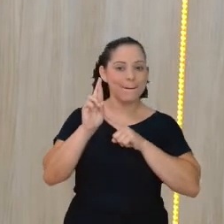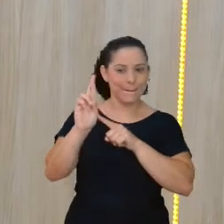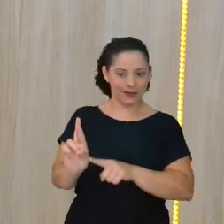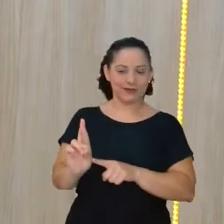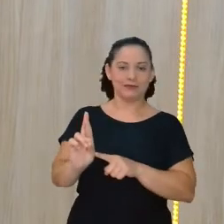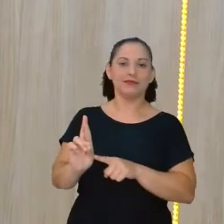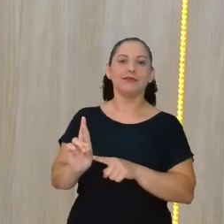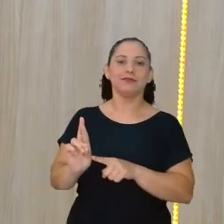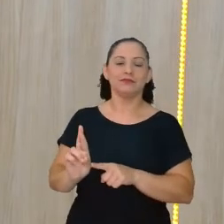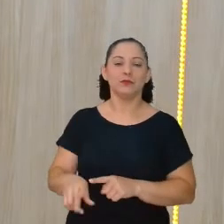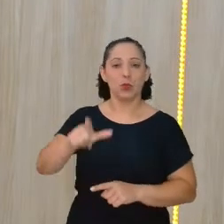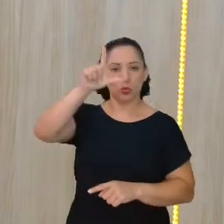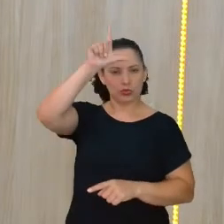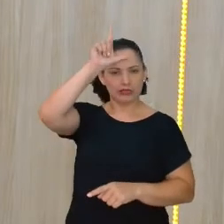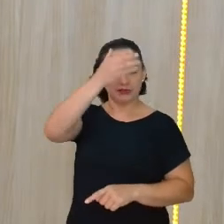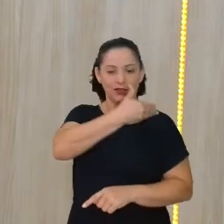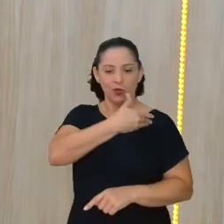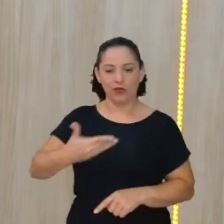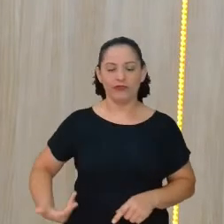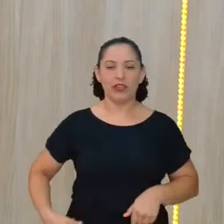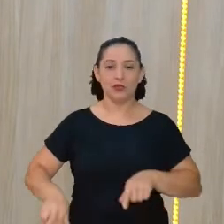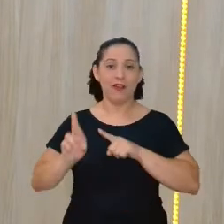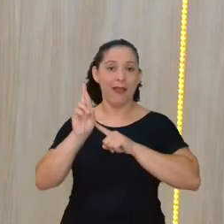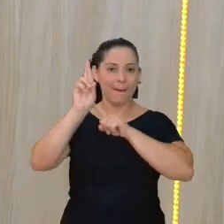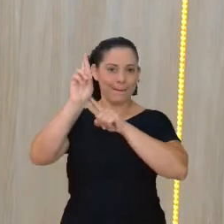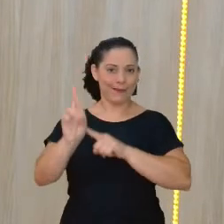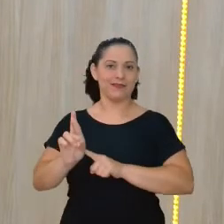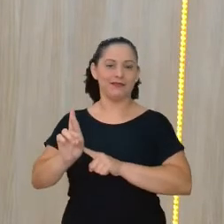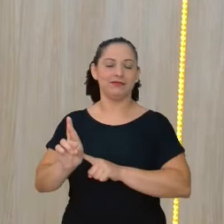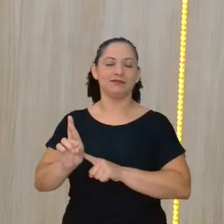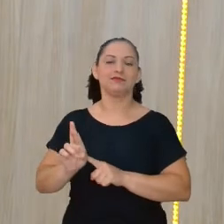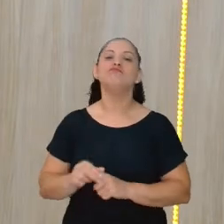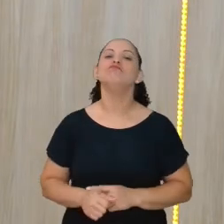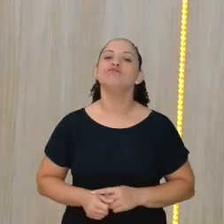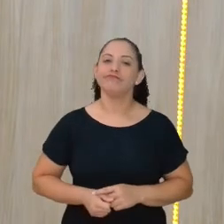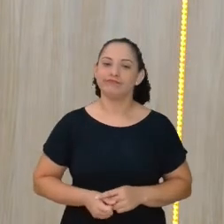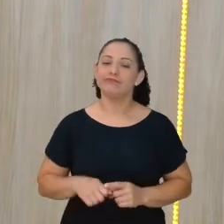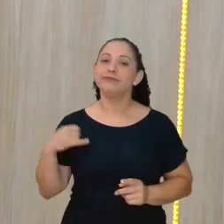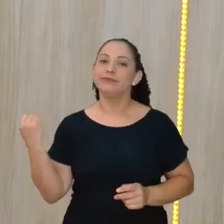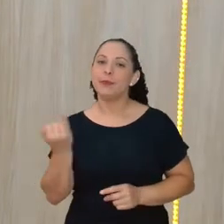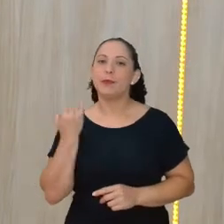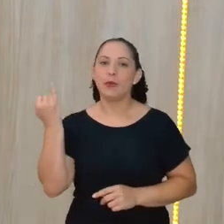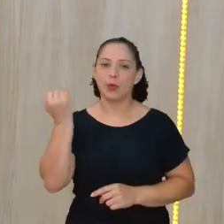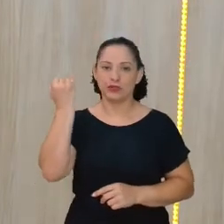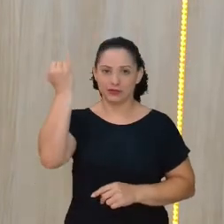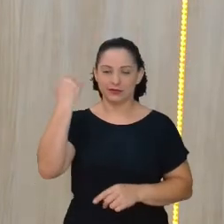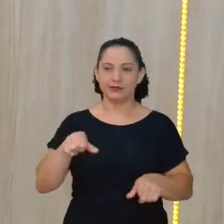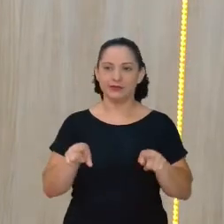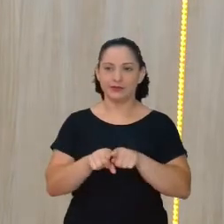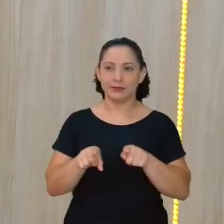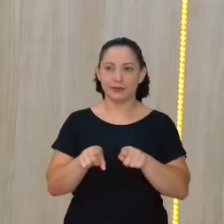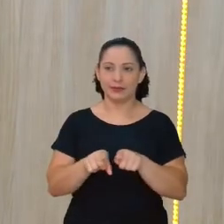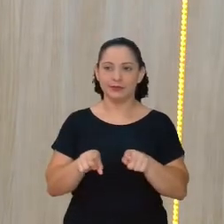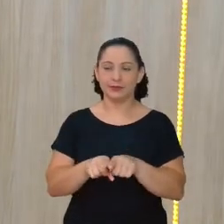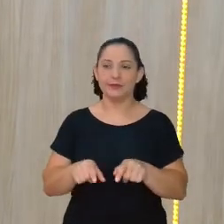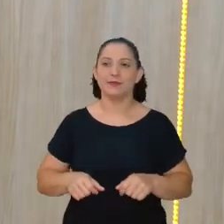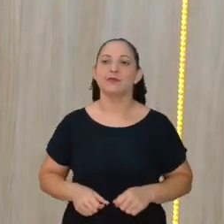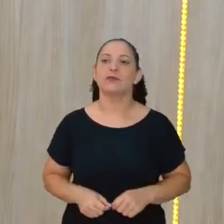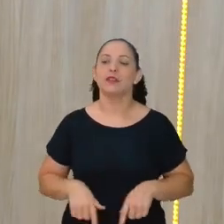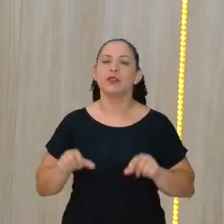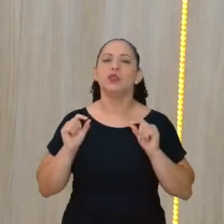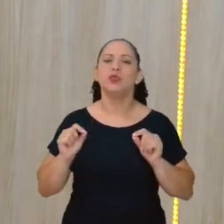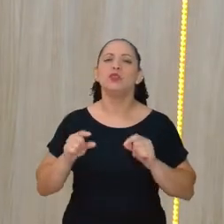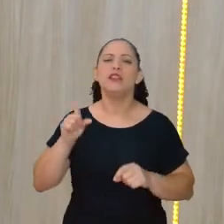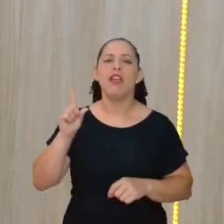o seu governo, que acabamos de ver o que significava, certo? Então, é muito importante isso também. E